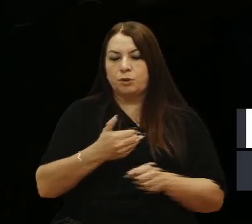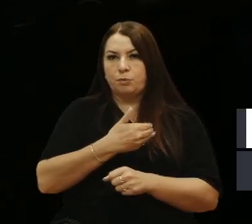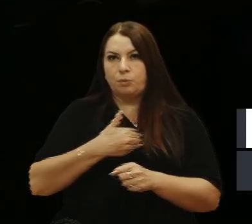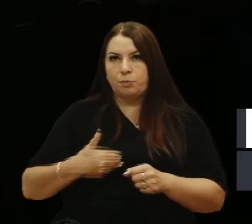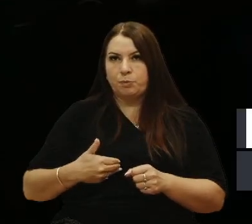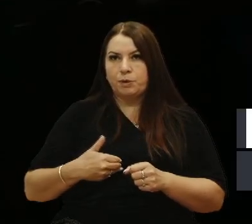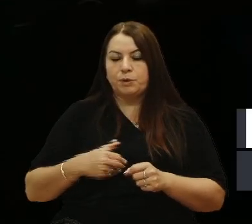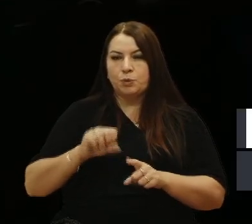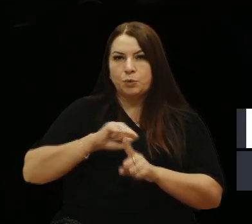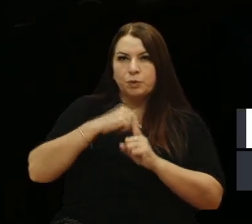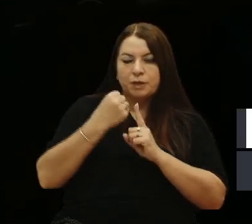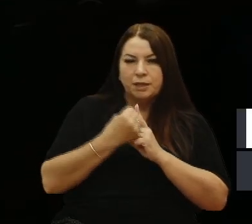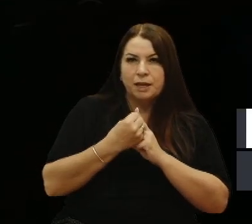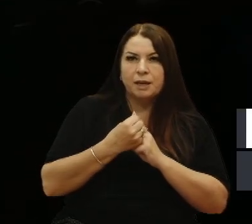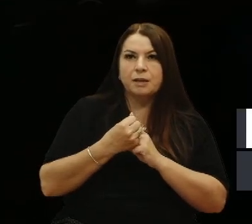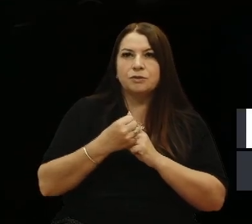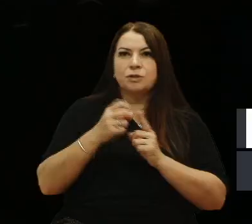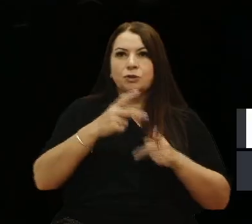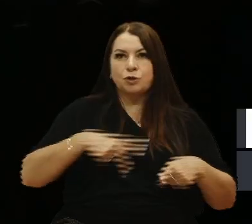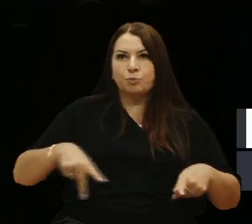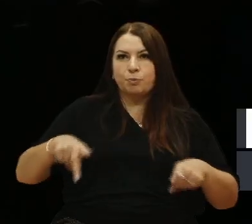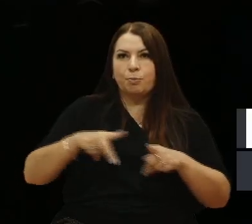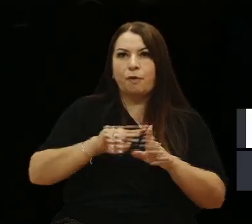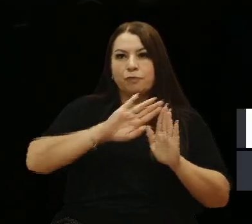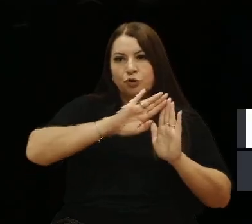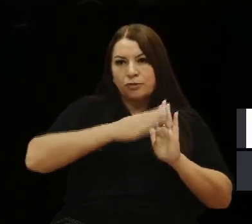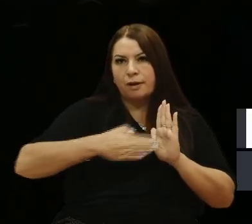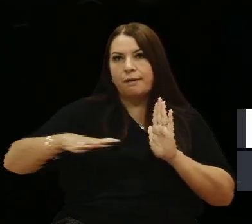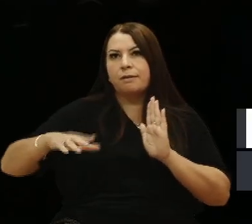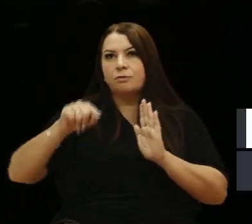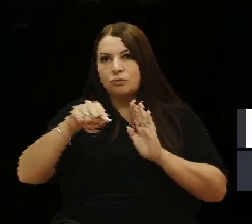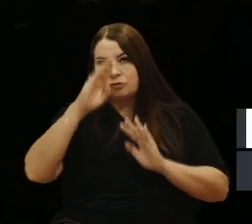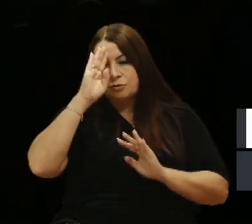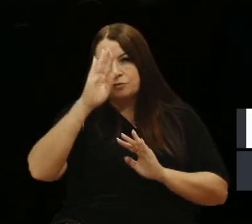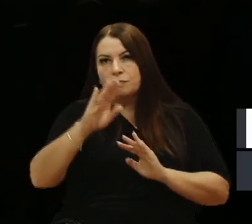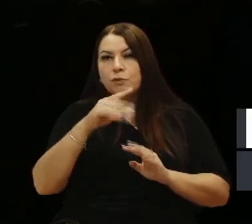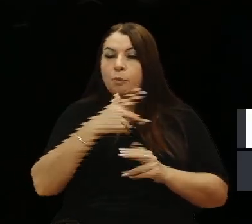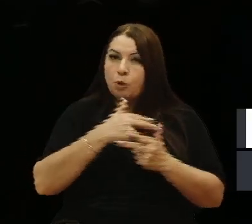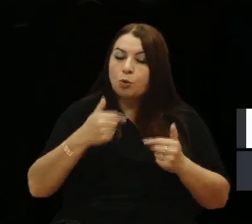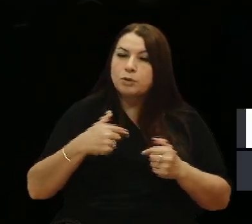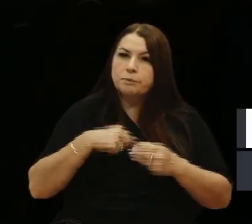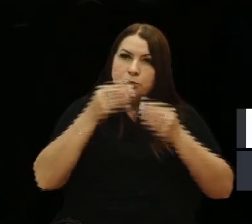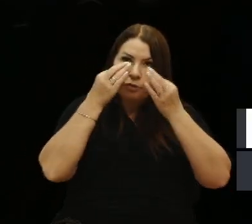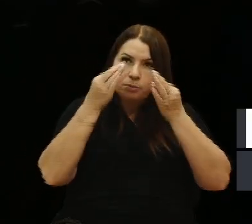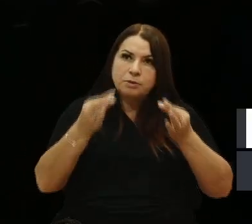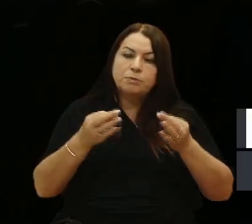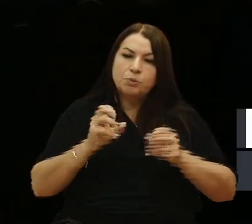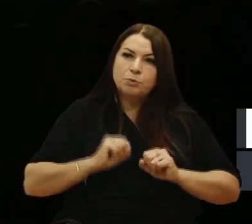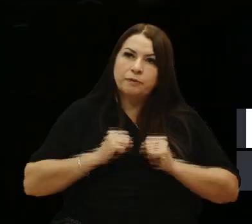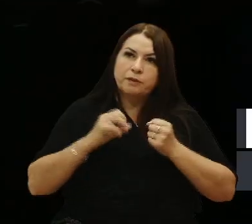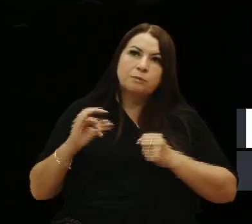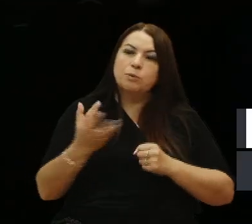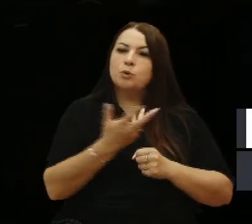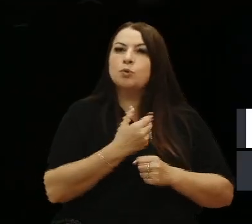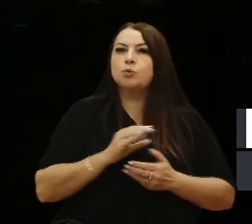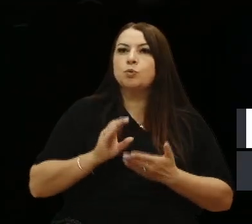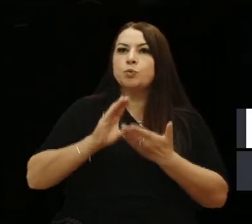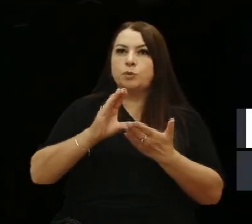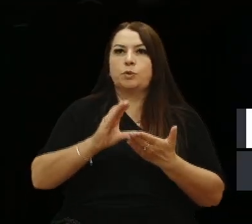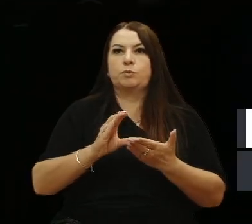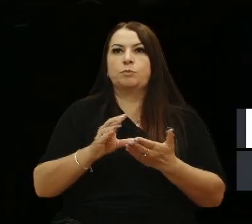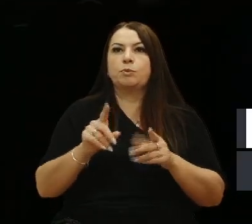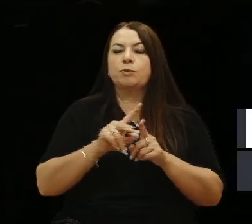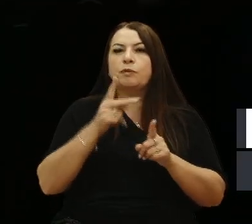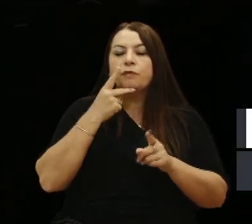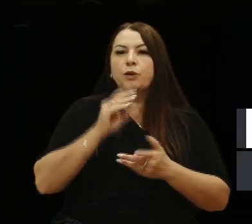público, da sociedade civil e dos povos de terreiro diretamente. E tem uma coisa que me chamou a atenção, que eu defendo para todos os conselhos, porque quando a gente